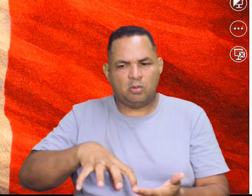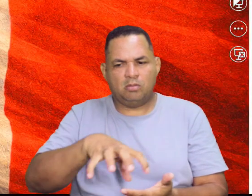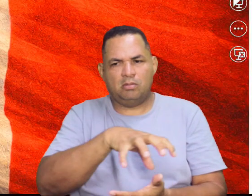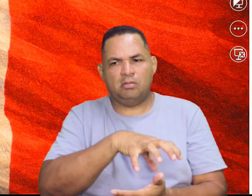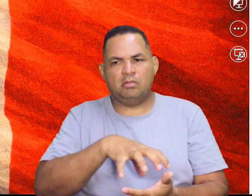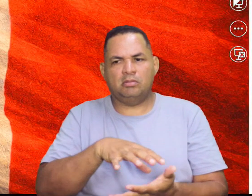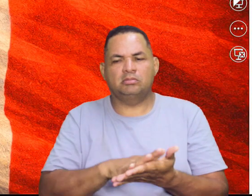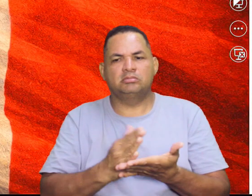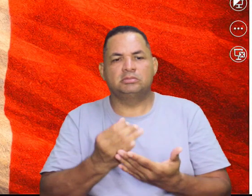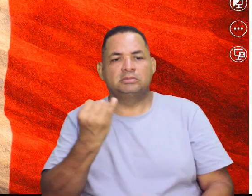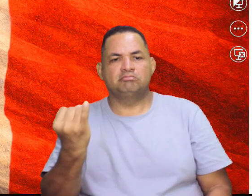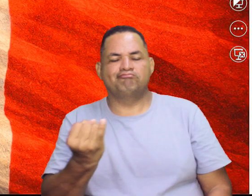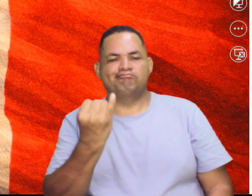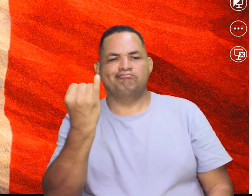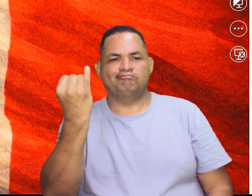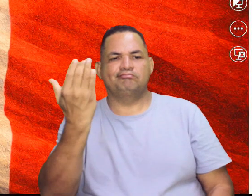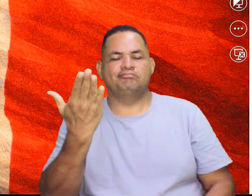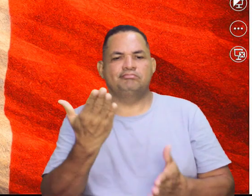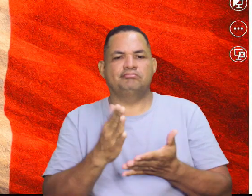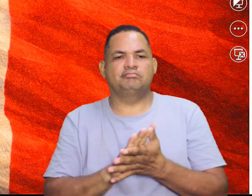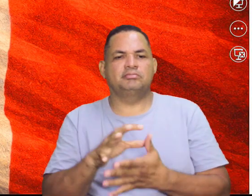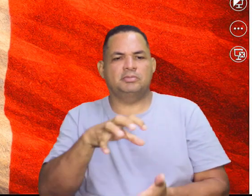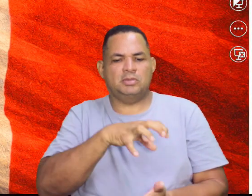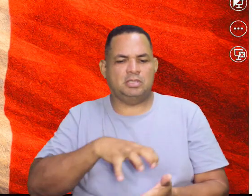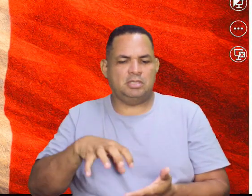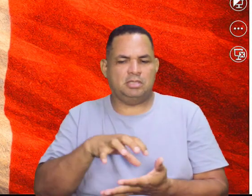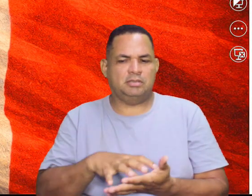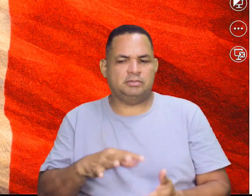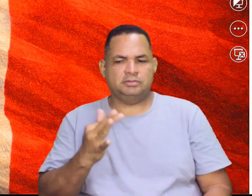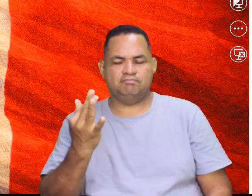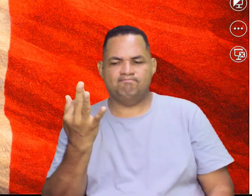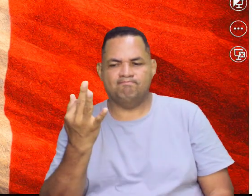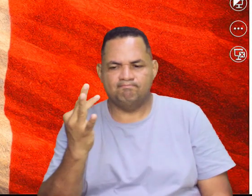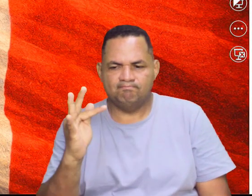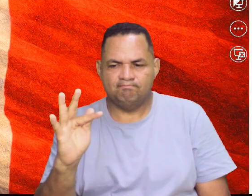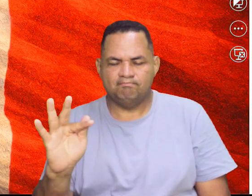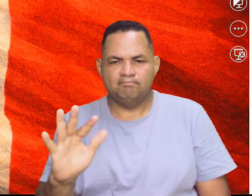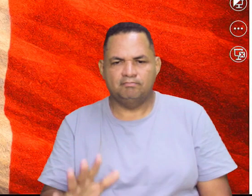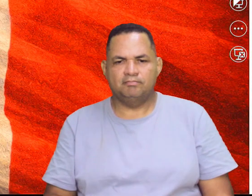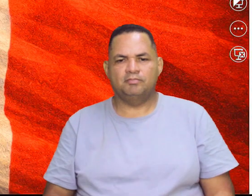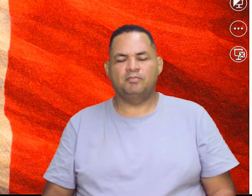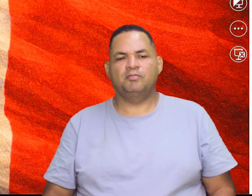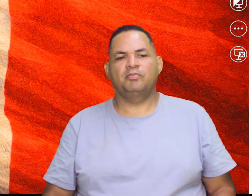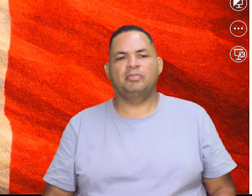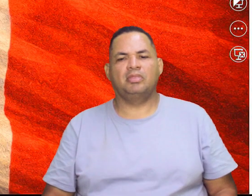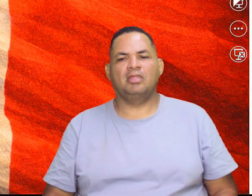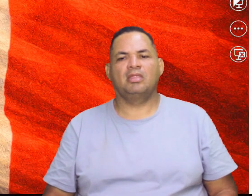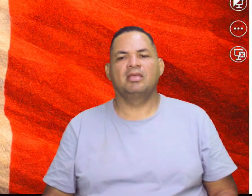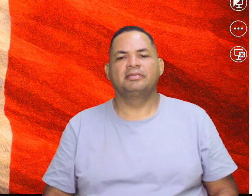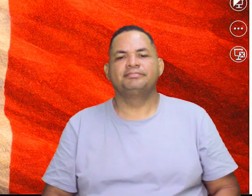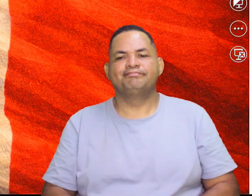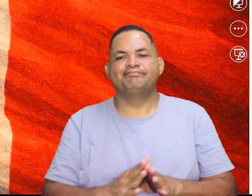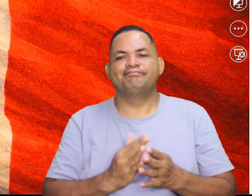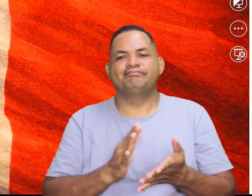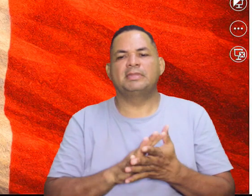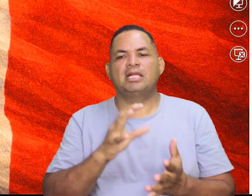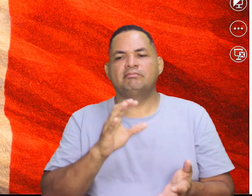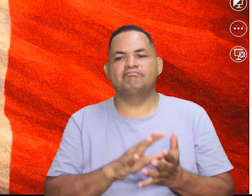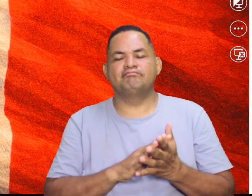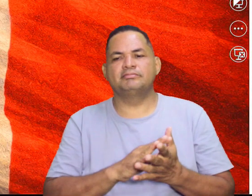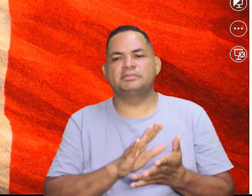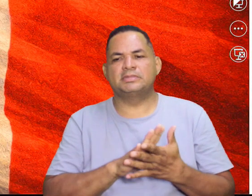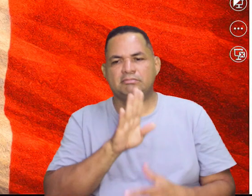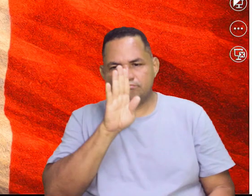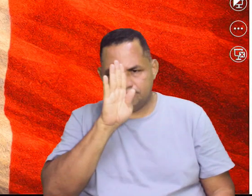e uma das mais importantes vai ser a Revolução Francesa. Então, essa Revolução Francesa tornou-se o símbolo